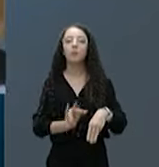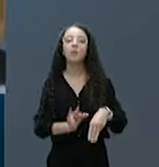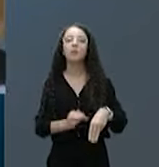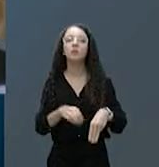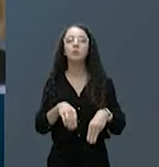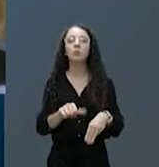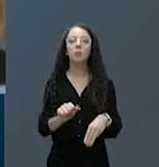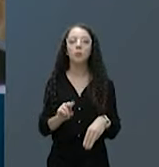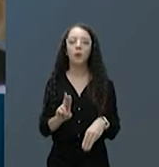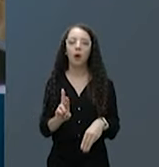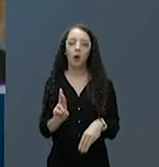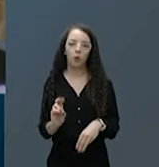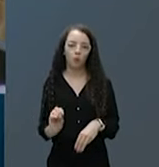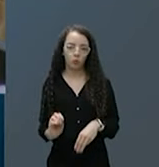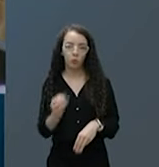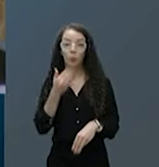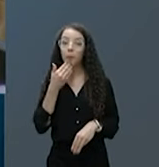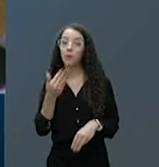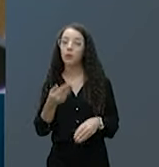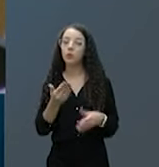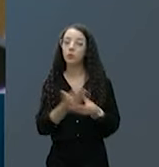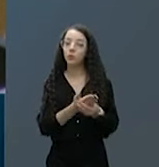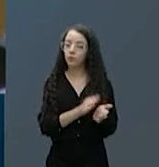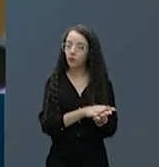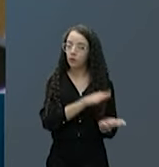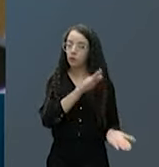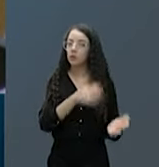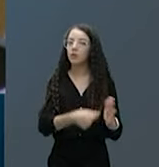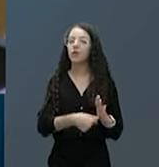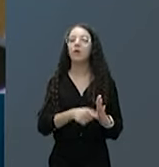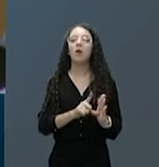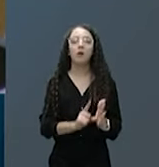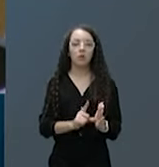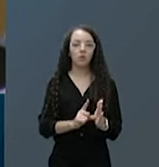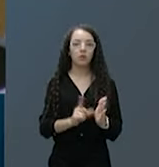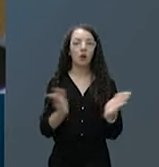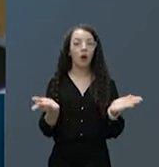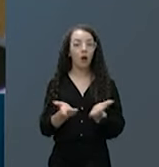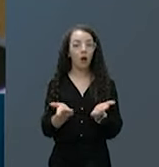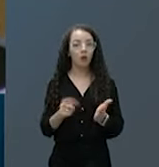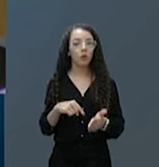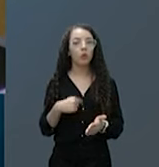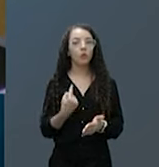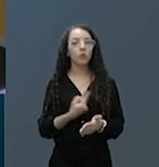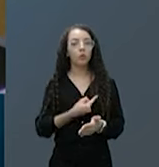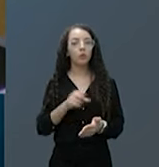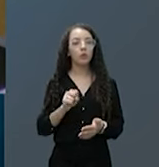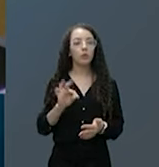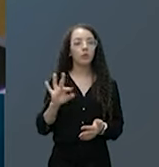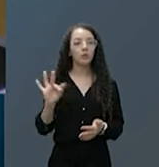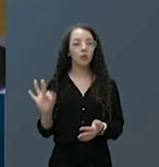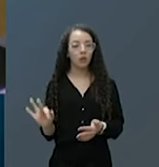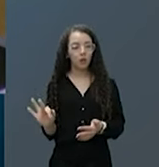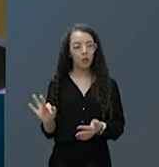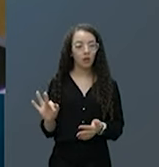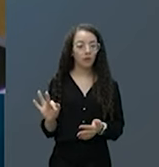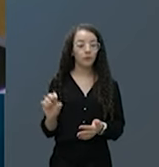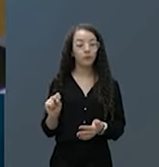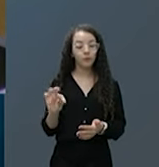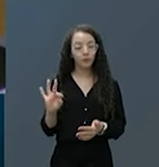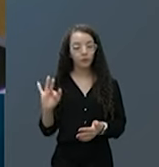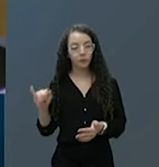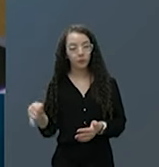vista, a corte, por unanimidade de votos, negou o provimento ao agravo interno. Quanto